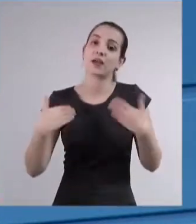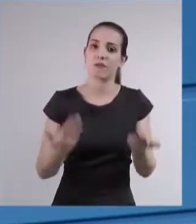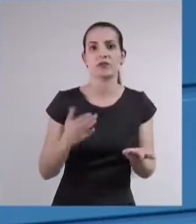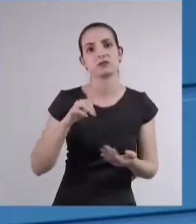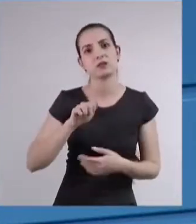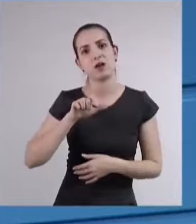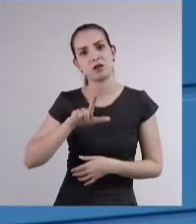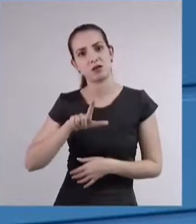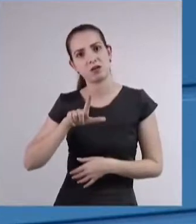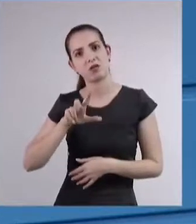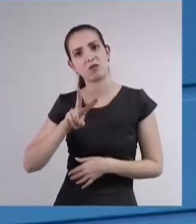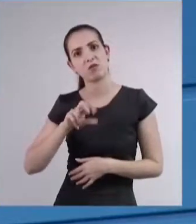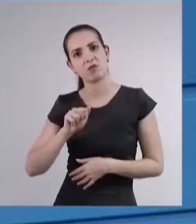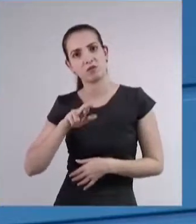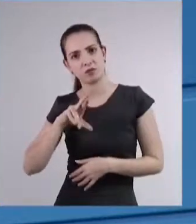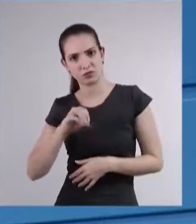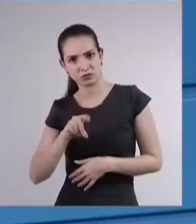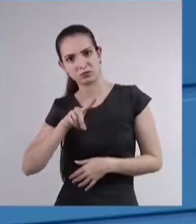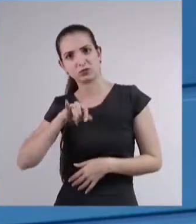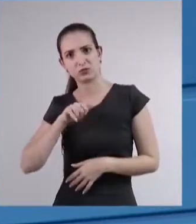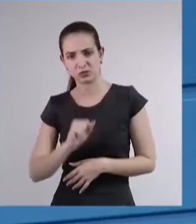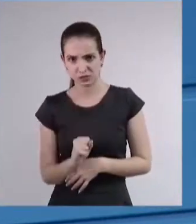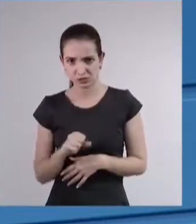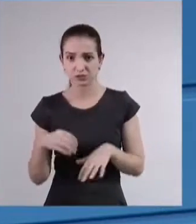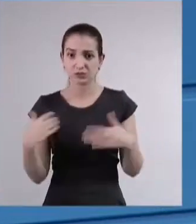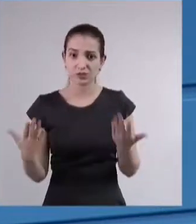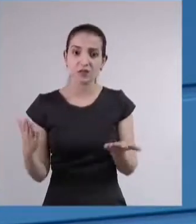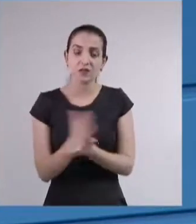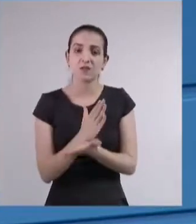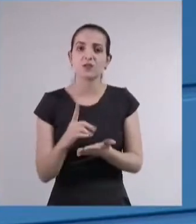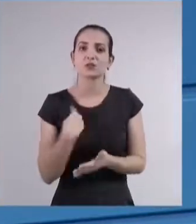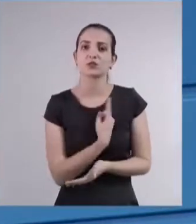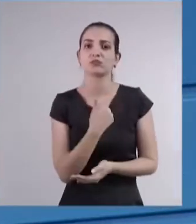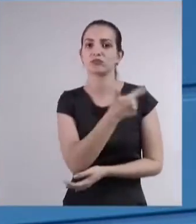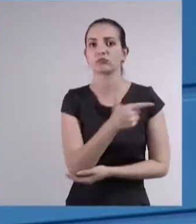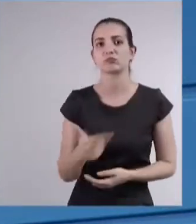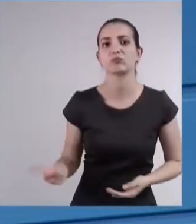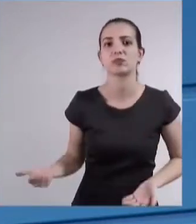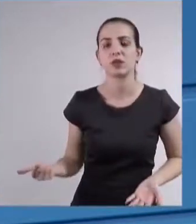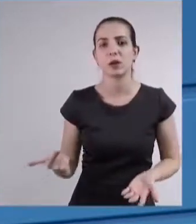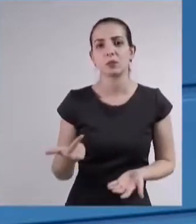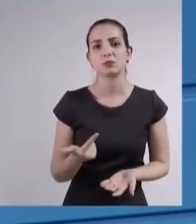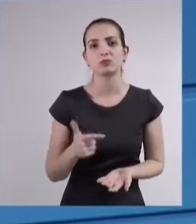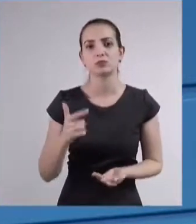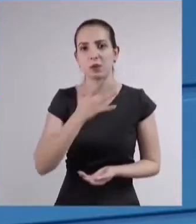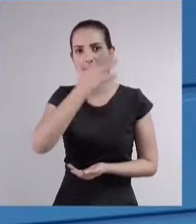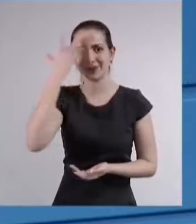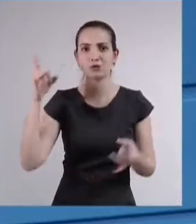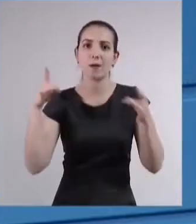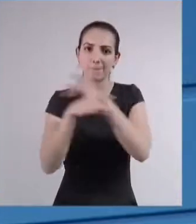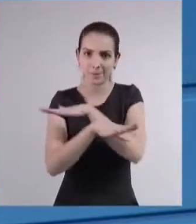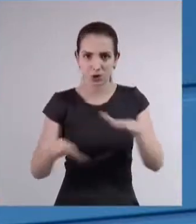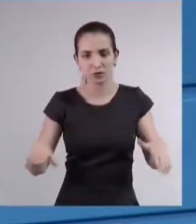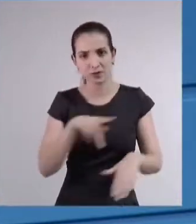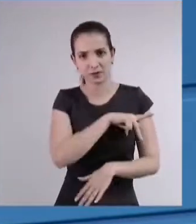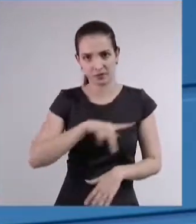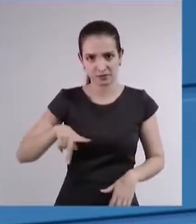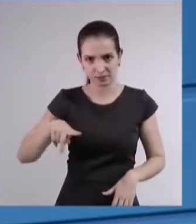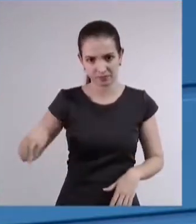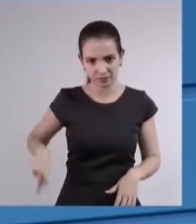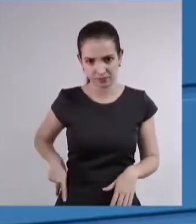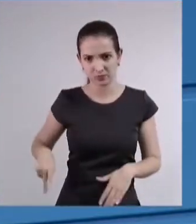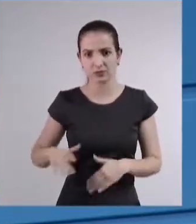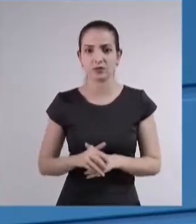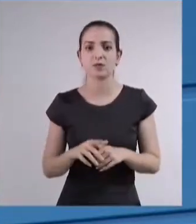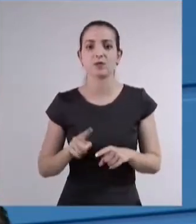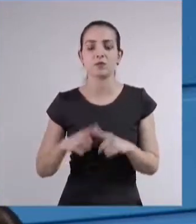adverso. E, obviamente, que nós não temos hoje uma candidatura tecnicamente pronta para presidir esse país. Mas a Vossa Excelência matou a charada.